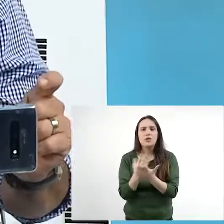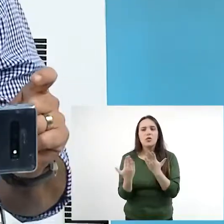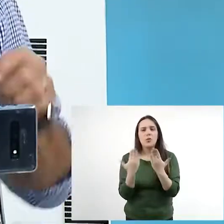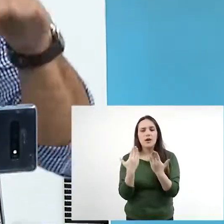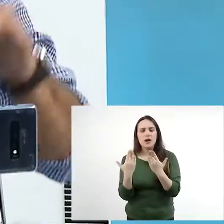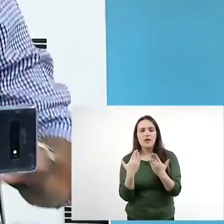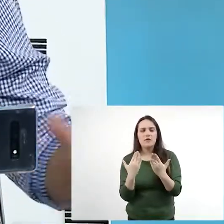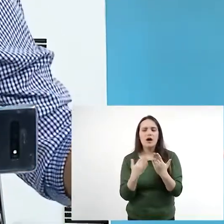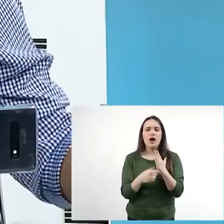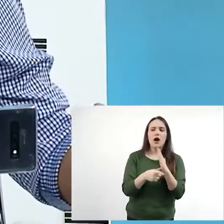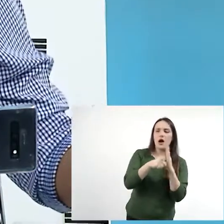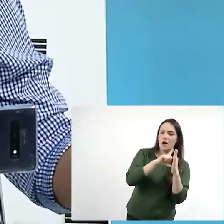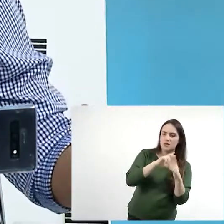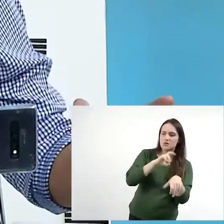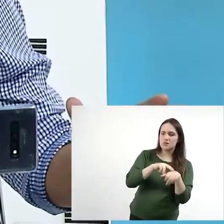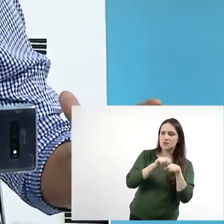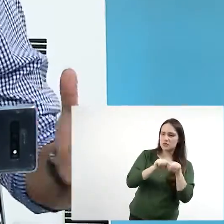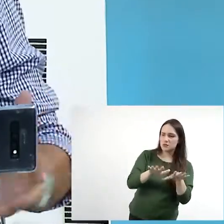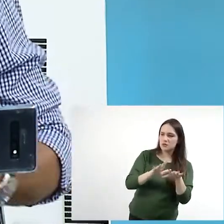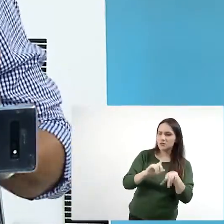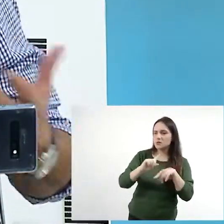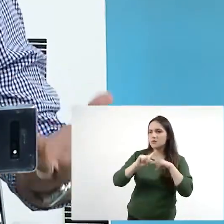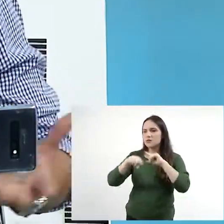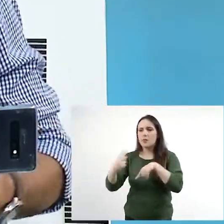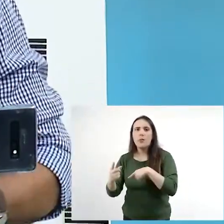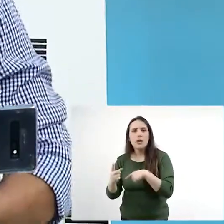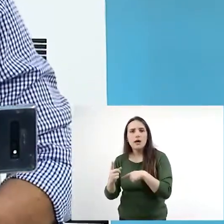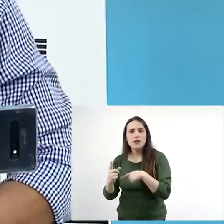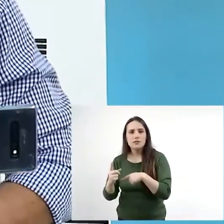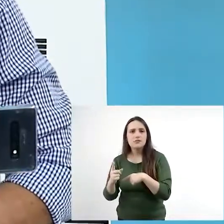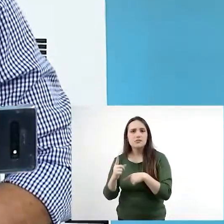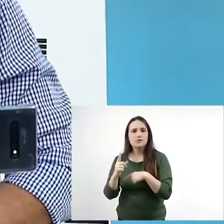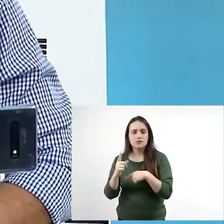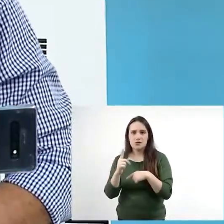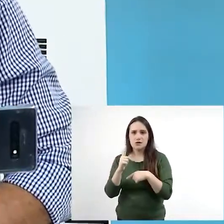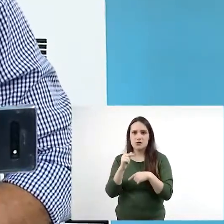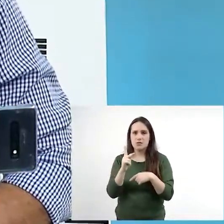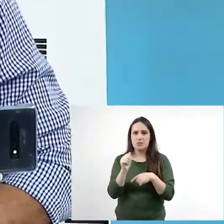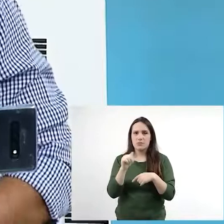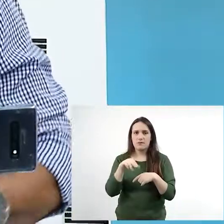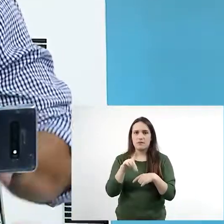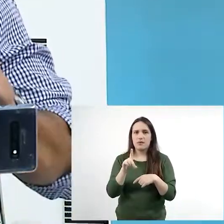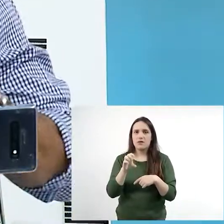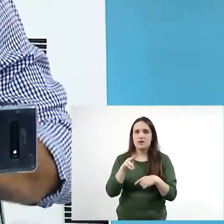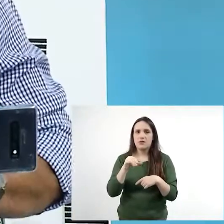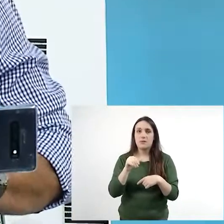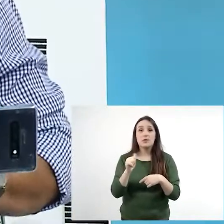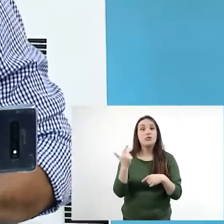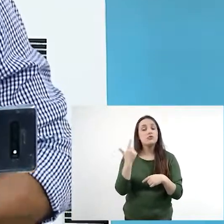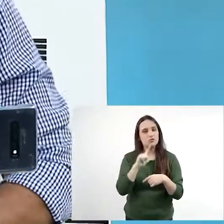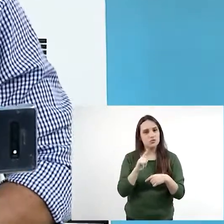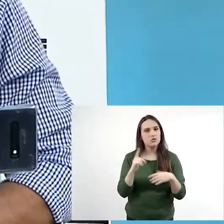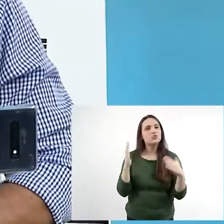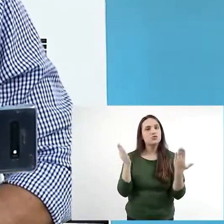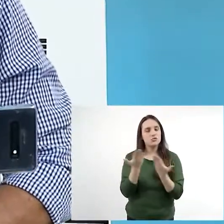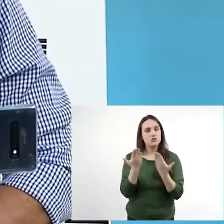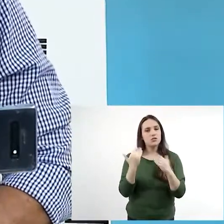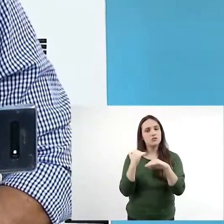preço pré-pandemia e preço durante a pandemia, esses requisitos, mas conseguimos combater. Hoje o preço já